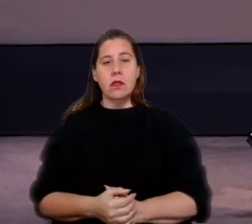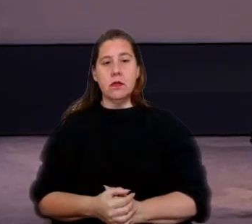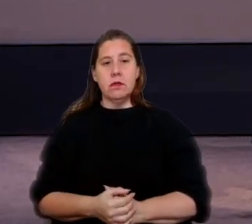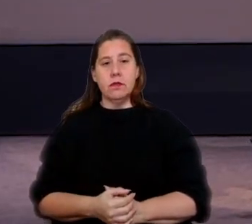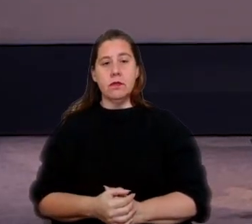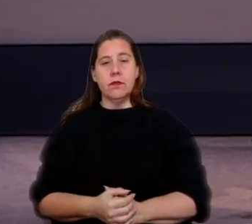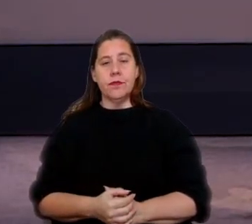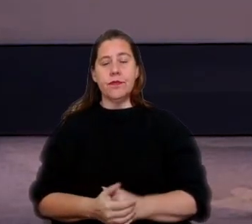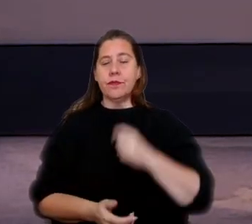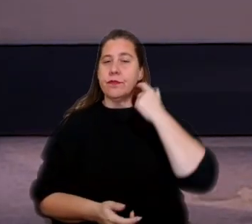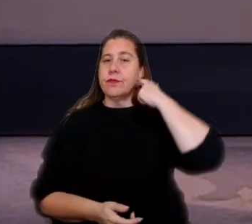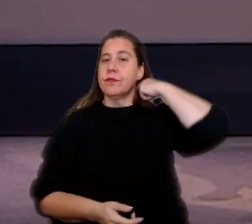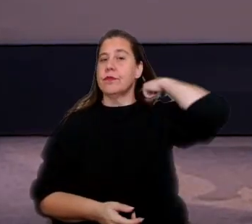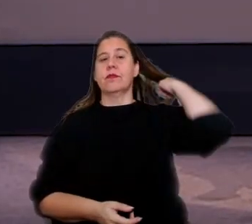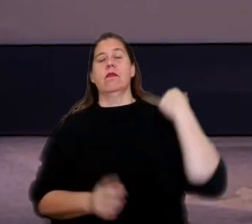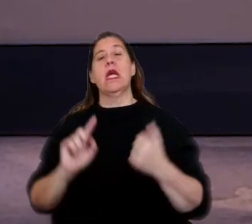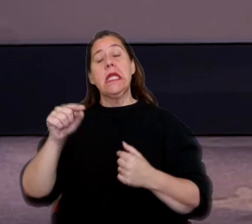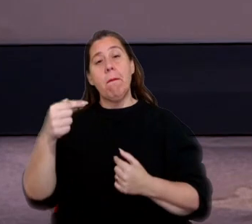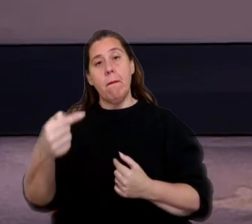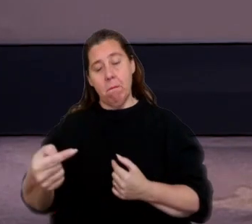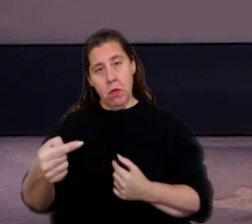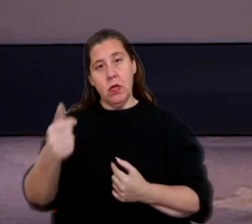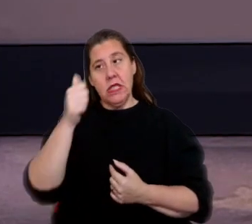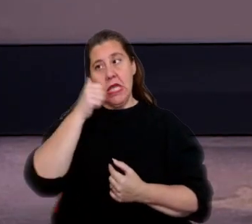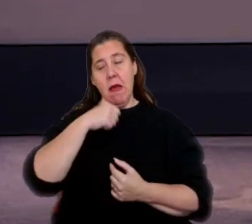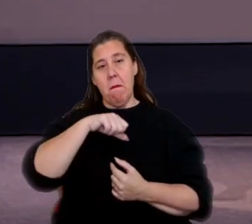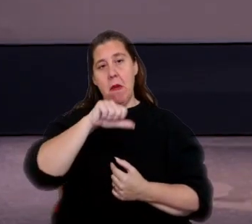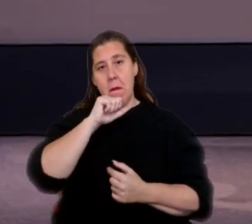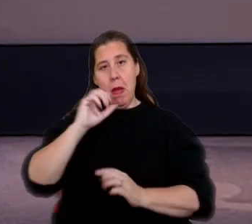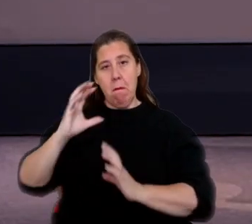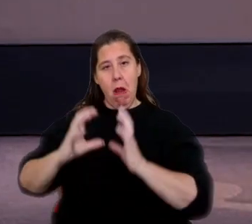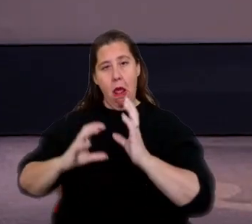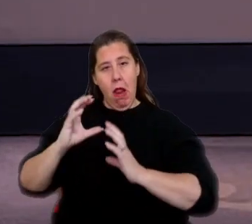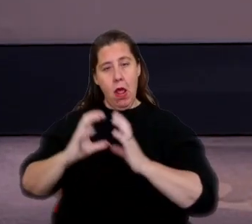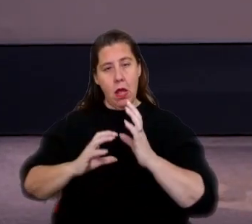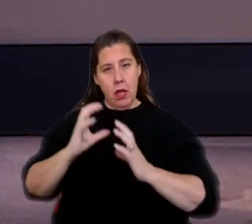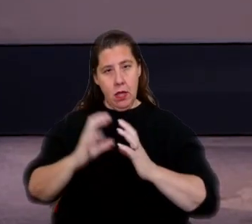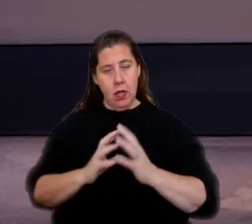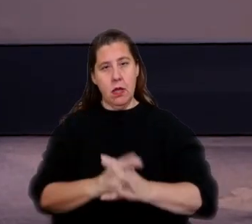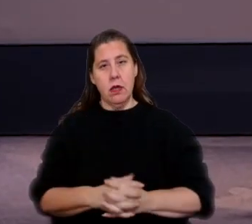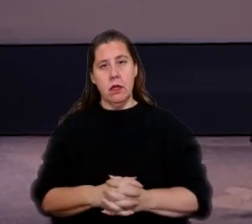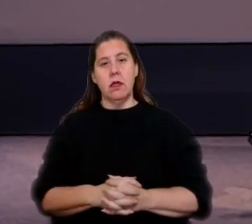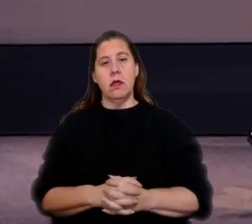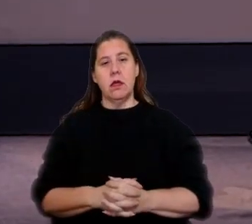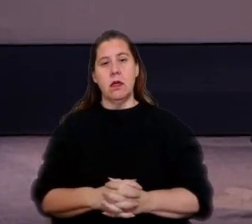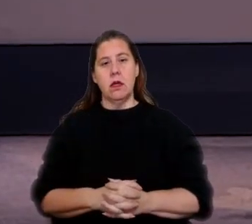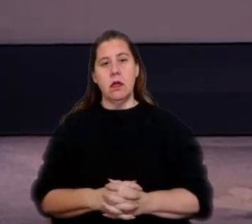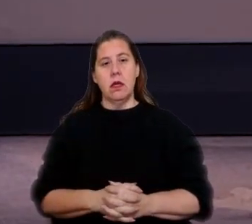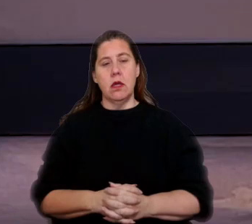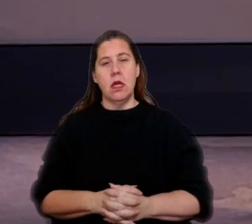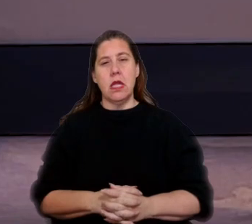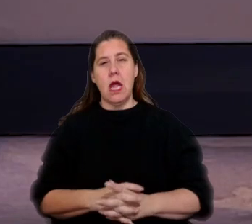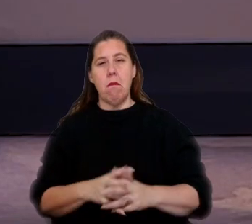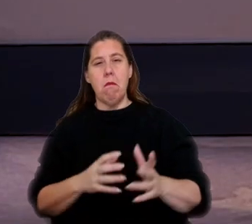se suicidar, e aí que, de fato, arrombou uma porta. Foi logo depois daquela briga sexo que eles têm, aquela briga